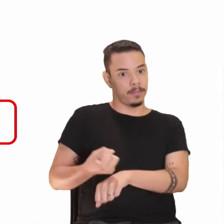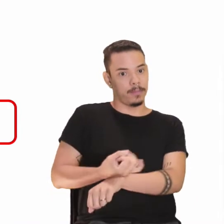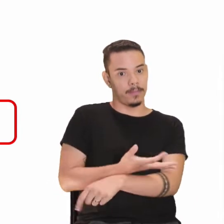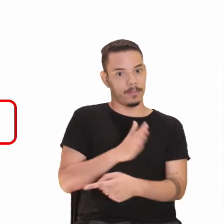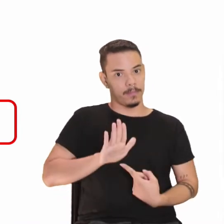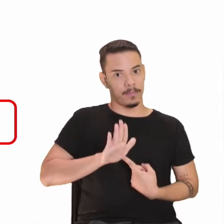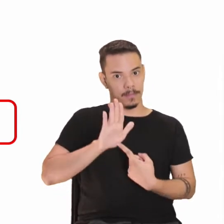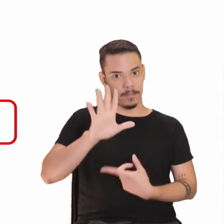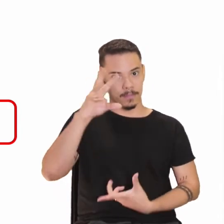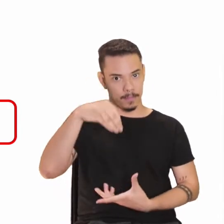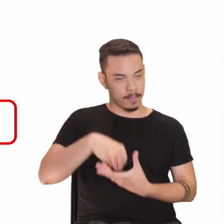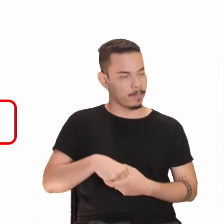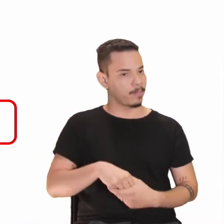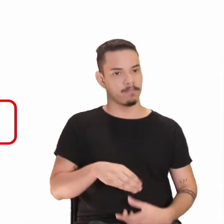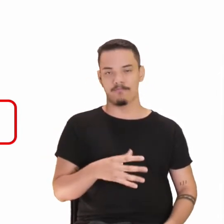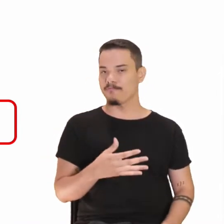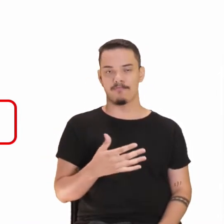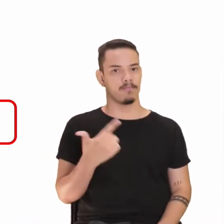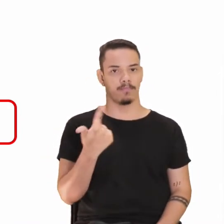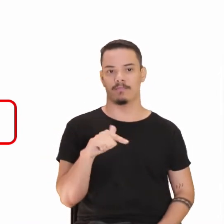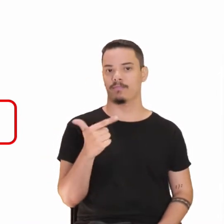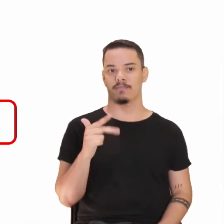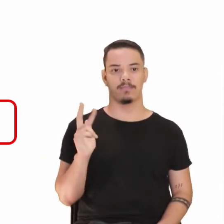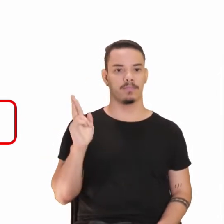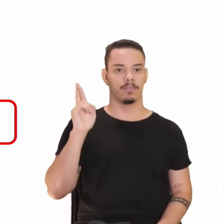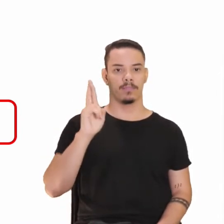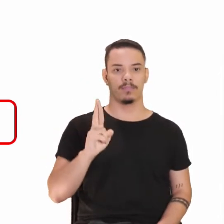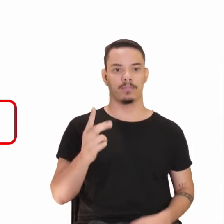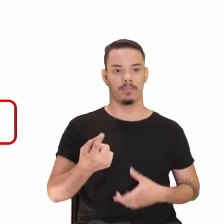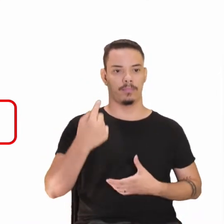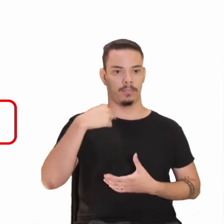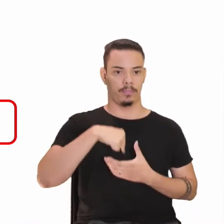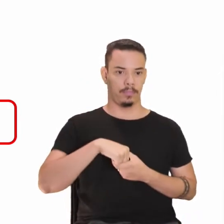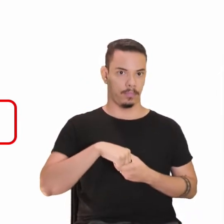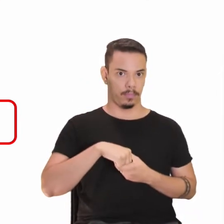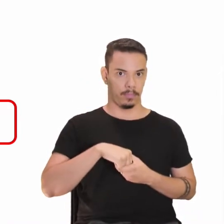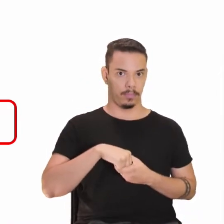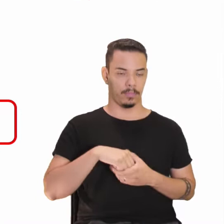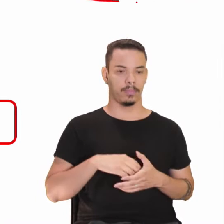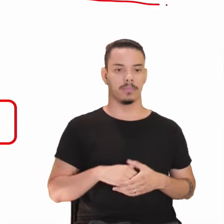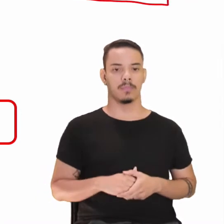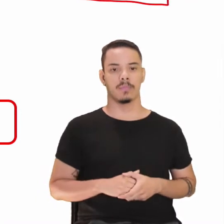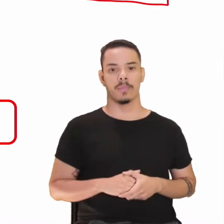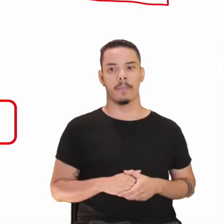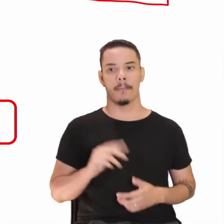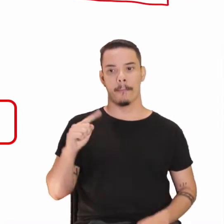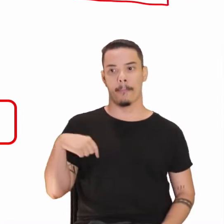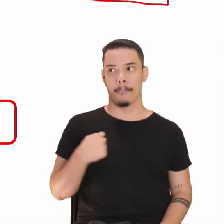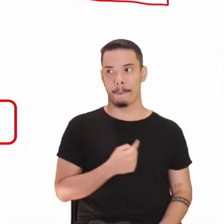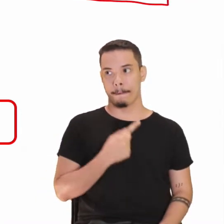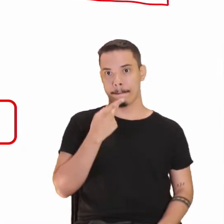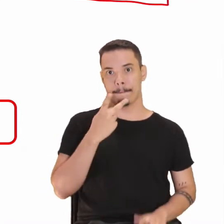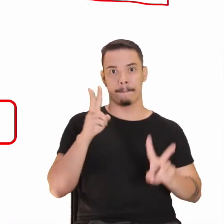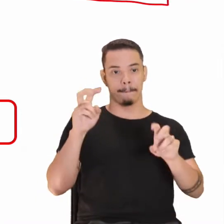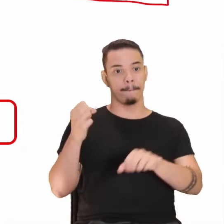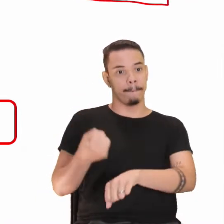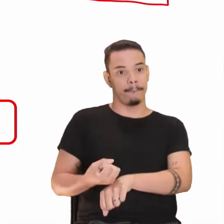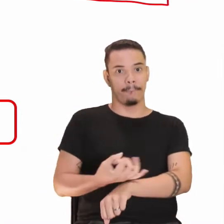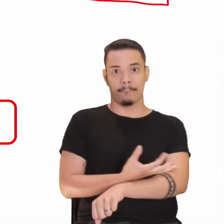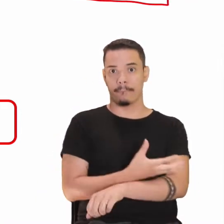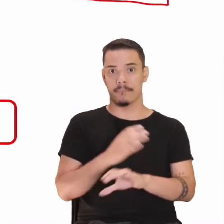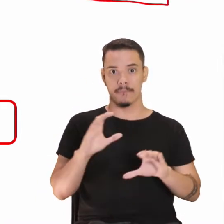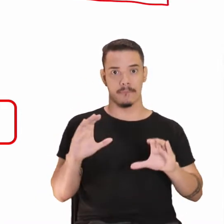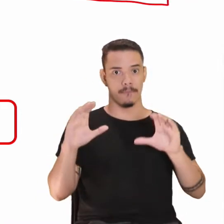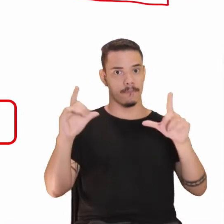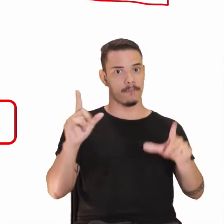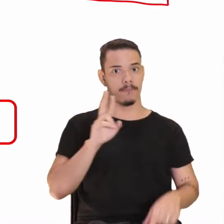expressas desse gênero não representam a subjetividade. Se nós estamos falando de emoção, é claro que